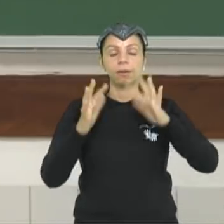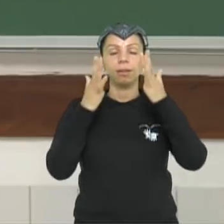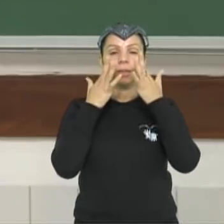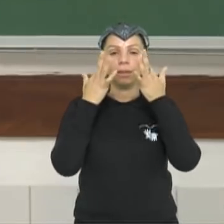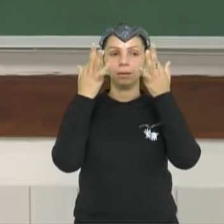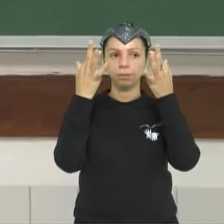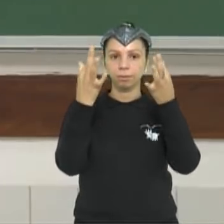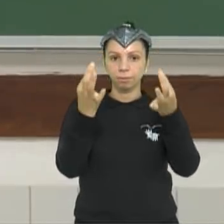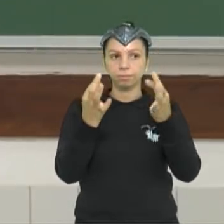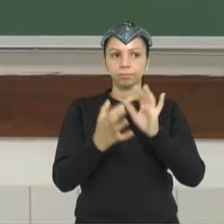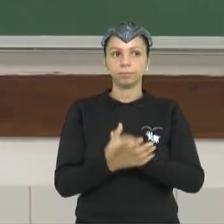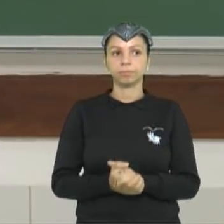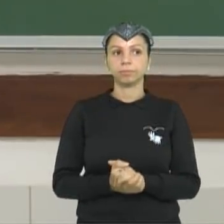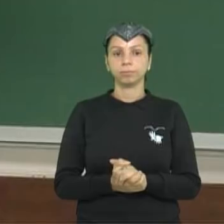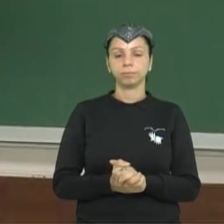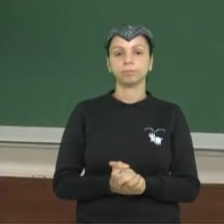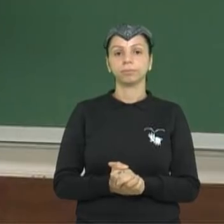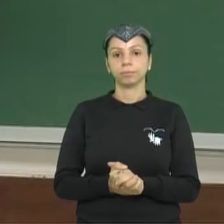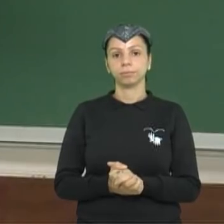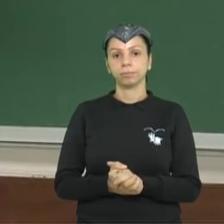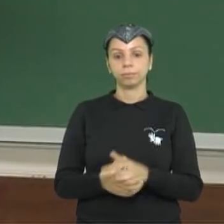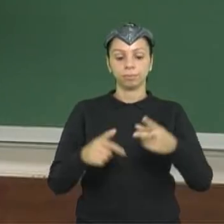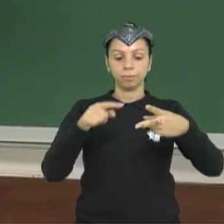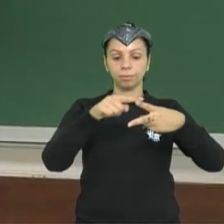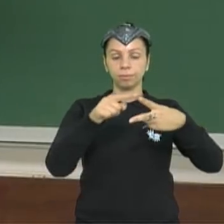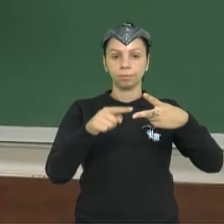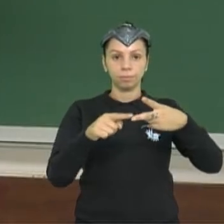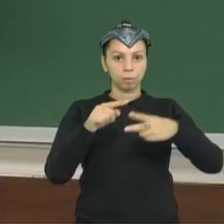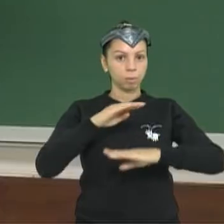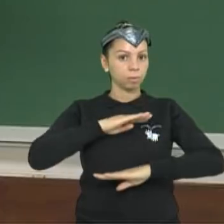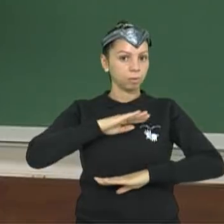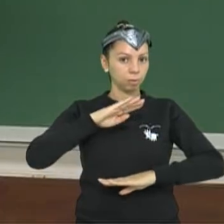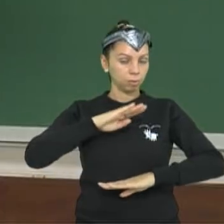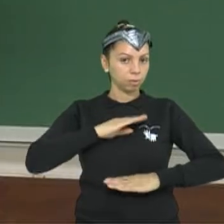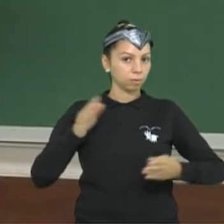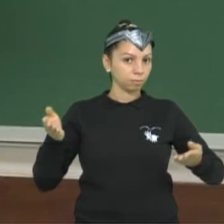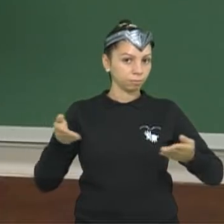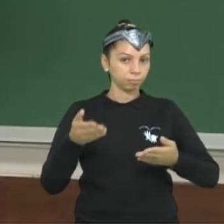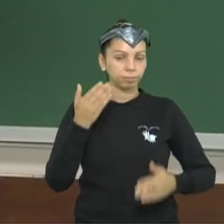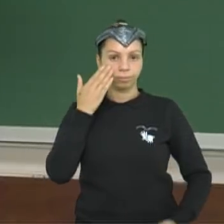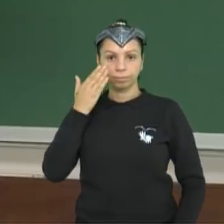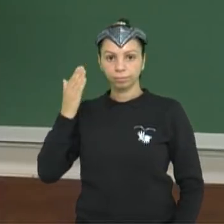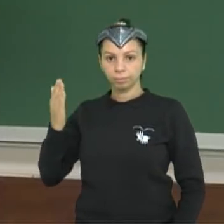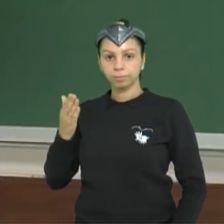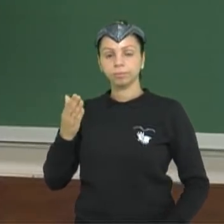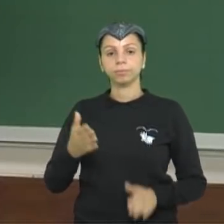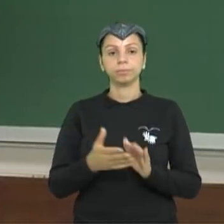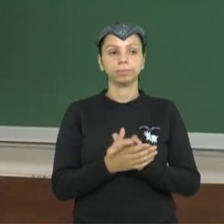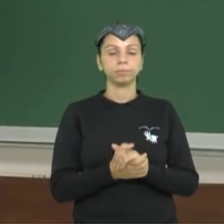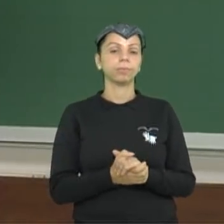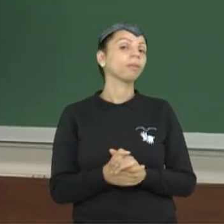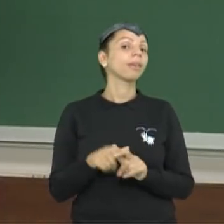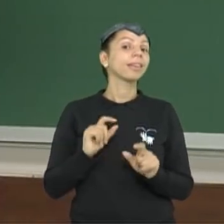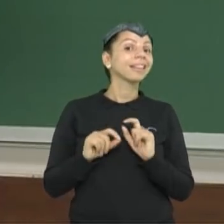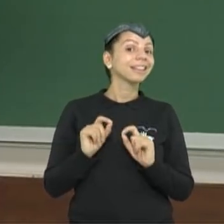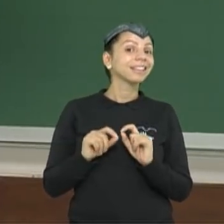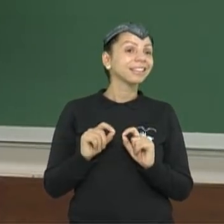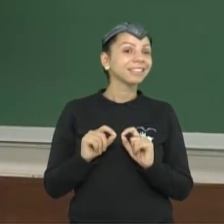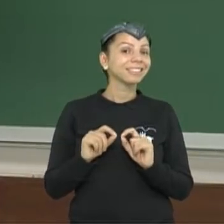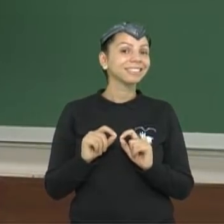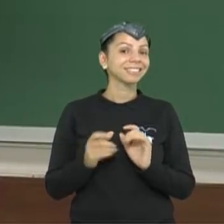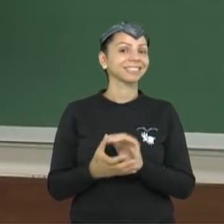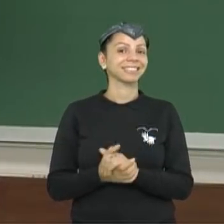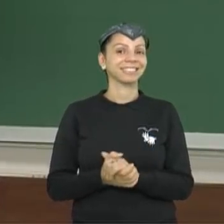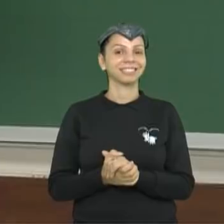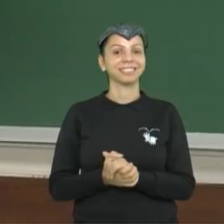bastante atenção. Nós vamos fazer duas situaçõezinhas aqui. Observe. Quem é esse? É o